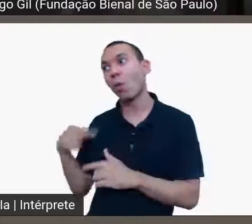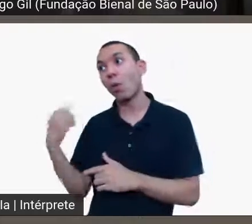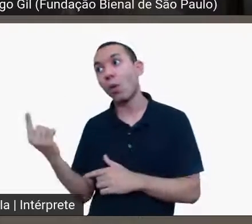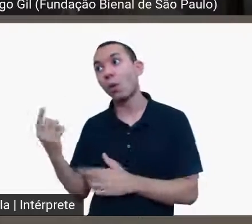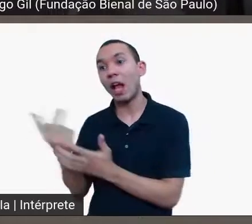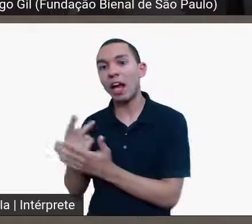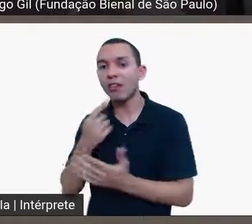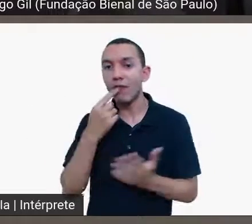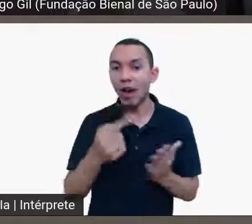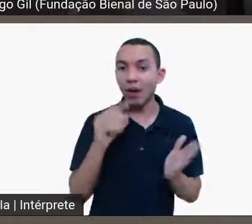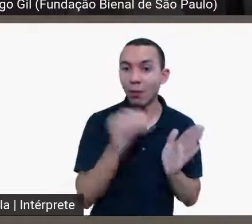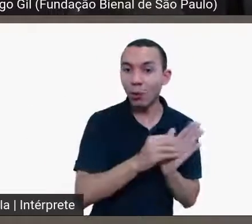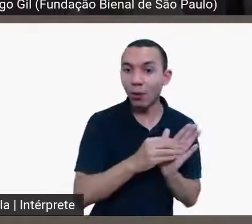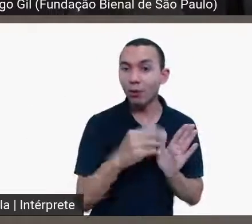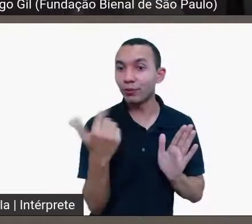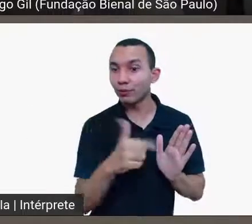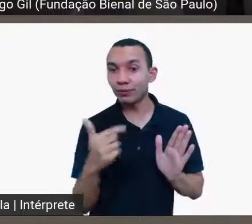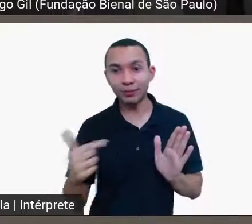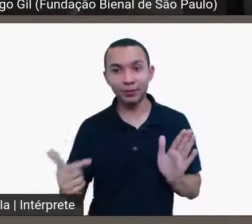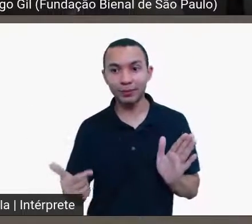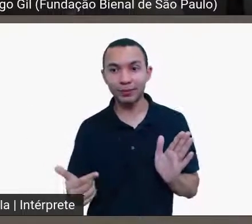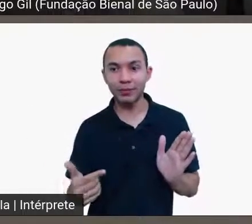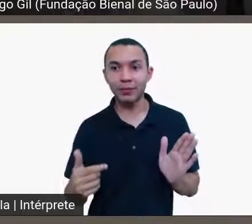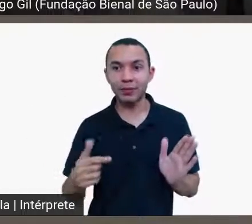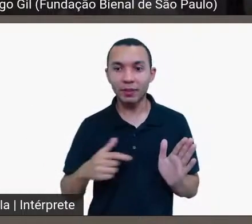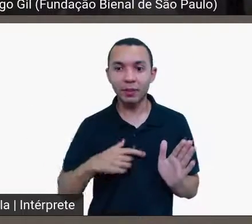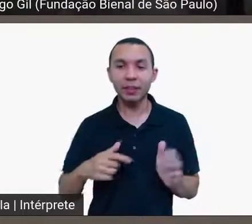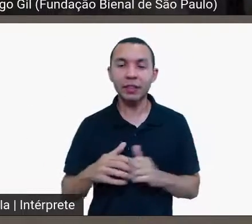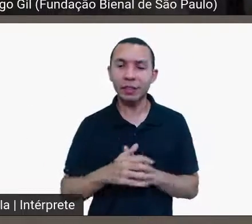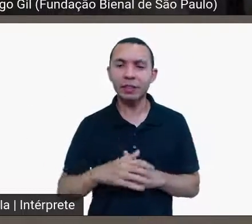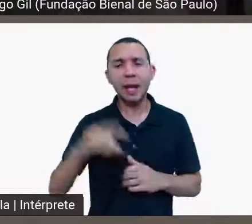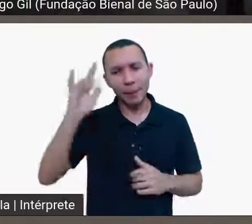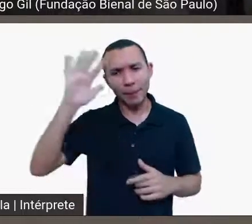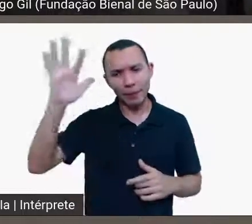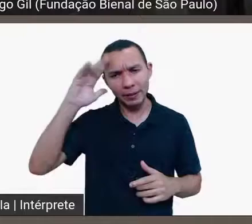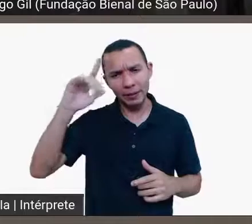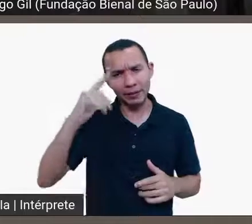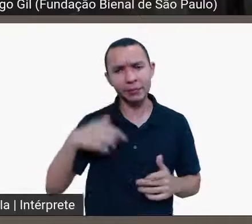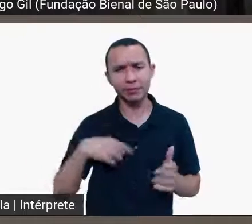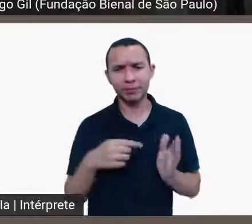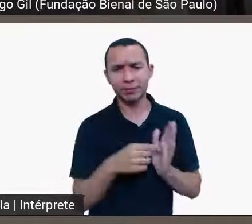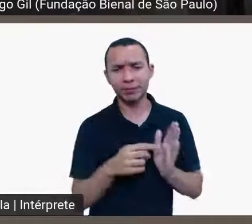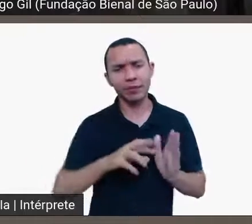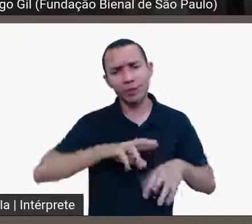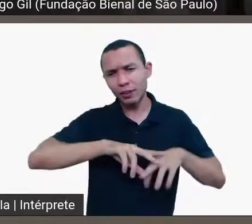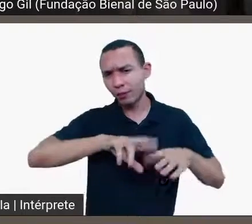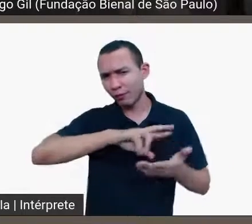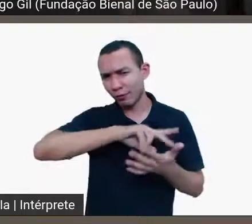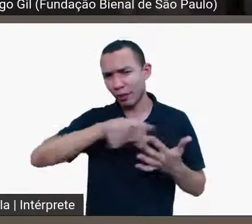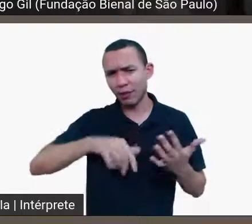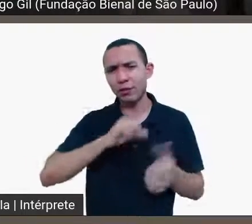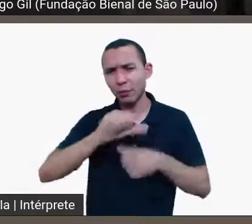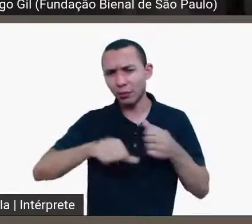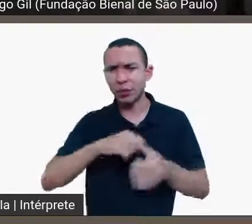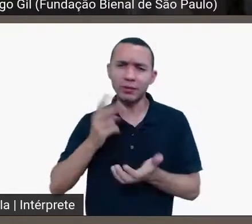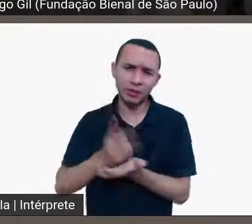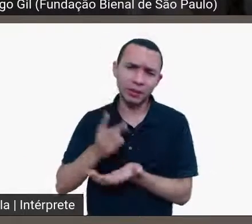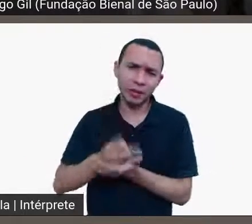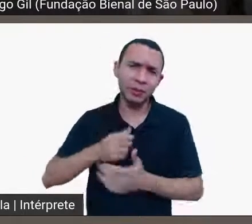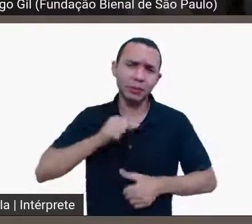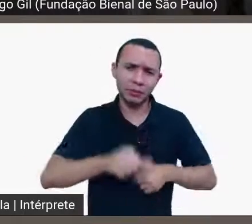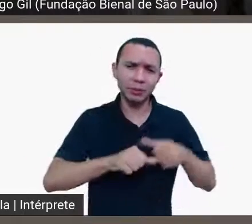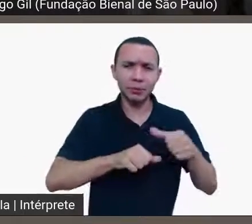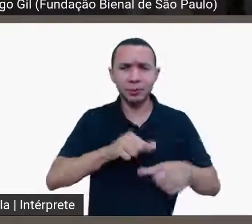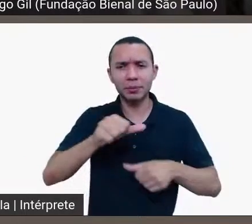A função da antologia é mostrar que não, existe pensamento, existe muita intensidade e muita diversidade, e vai mudar muito, a gente vai descobrir muita coisa a mais.